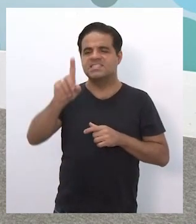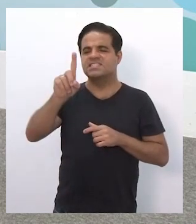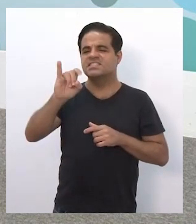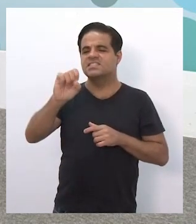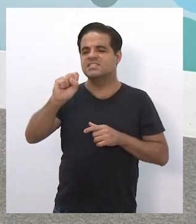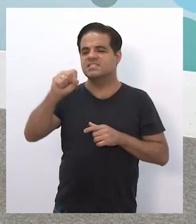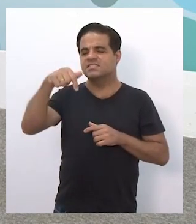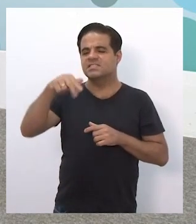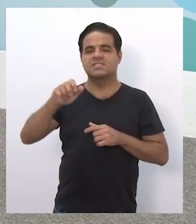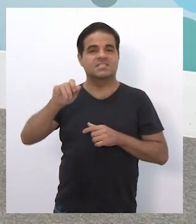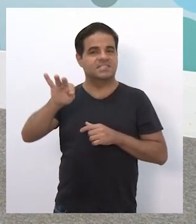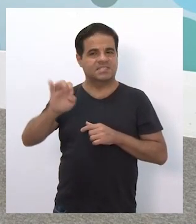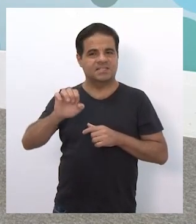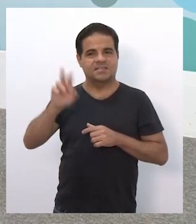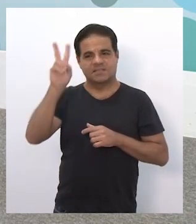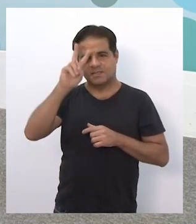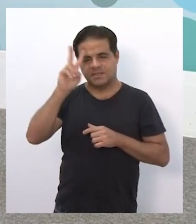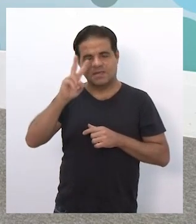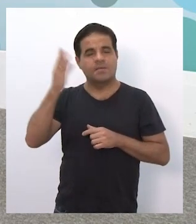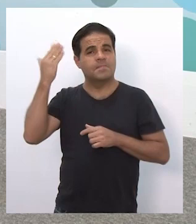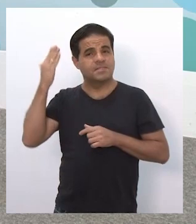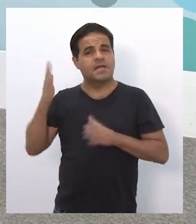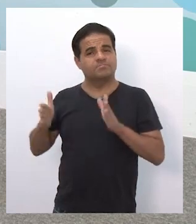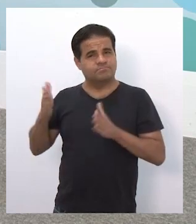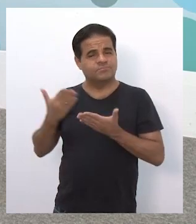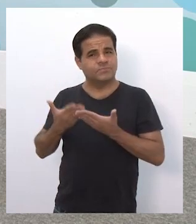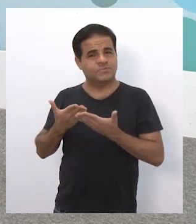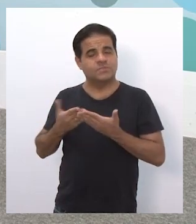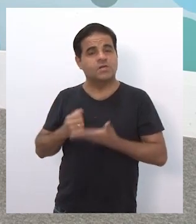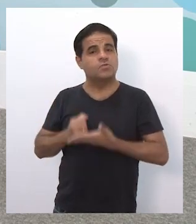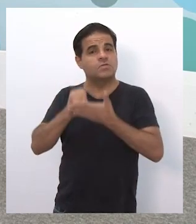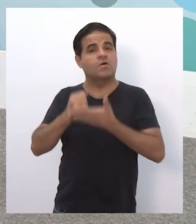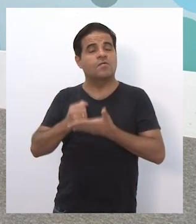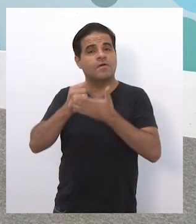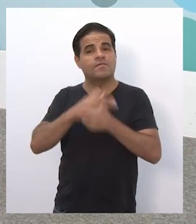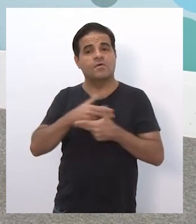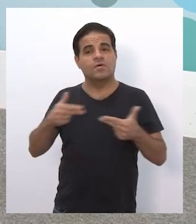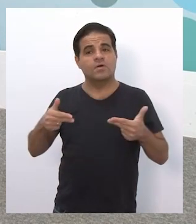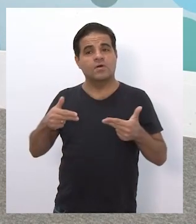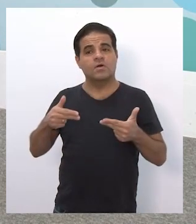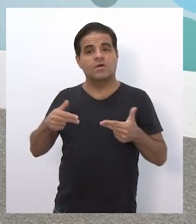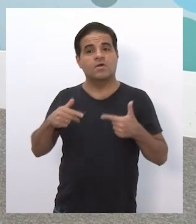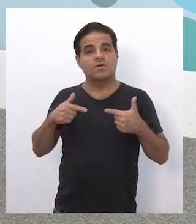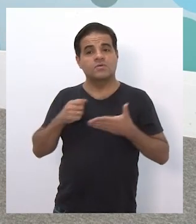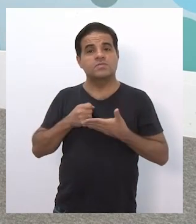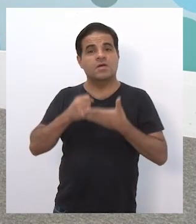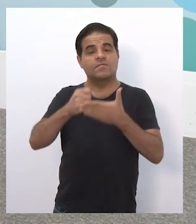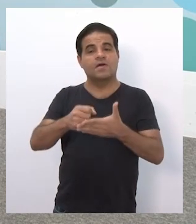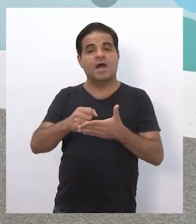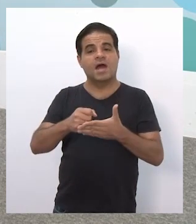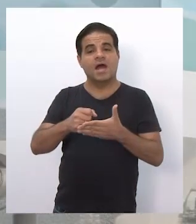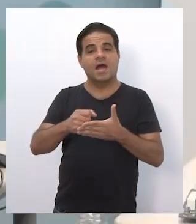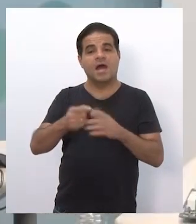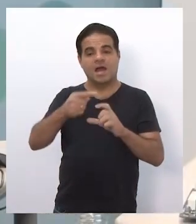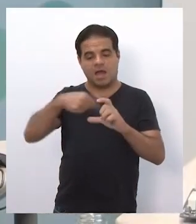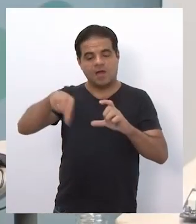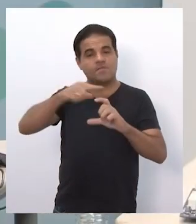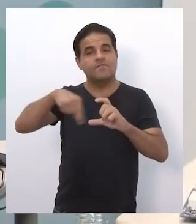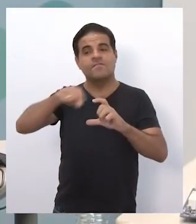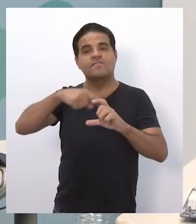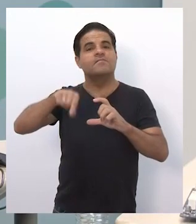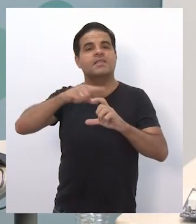eu peguei uma época que eu salvava as coisas em fita cassete. Sou dessa época